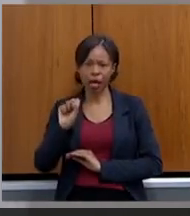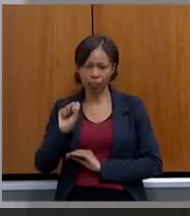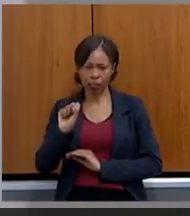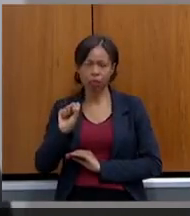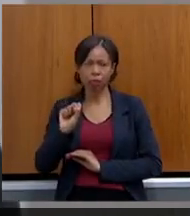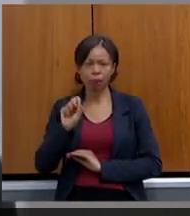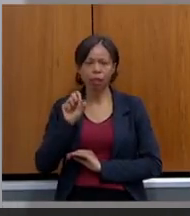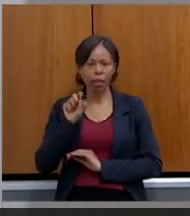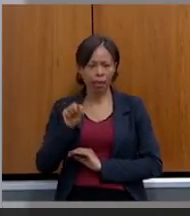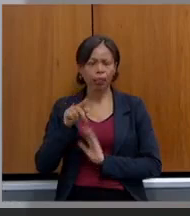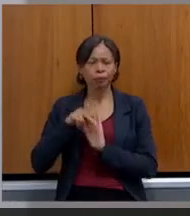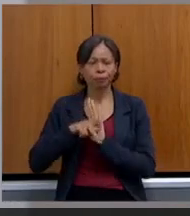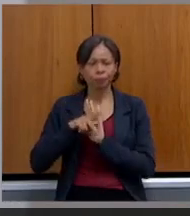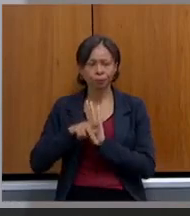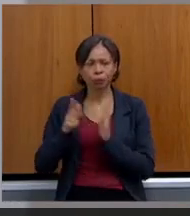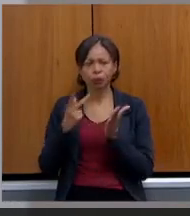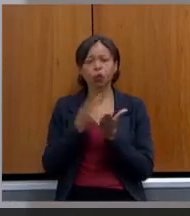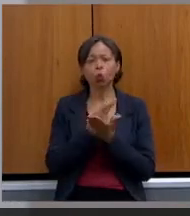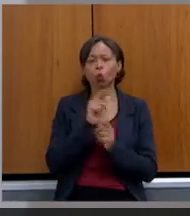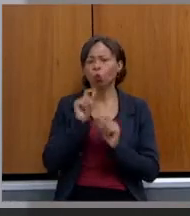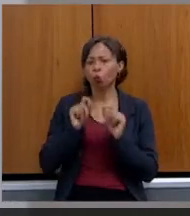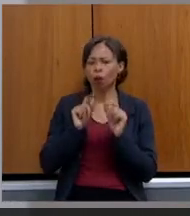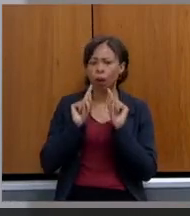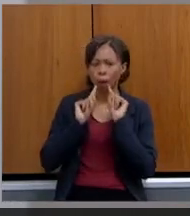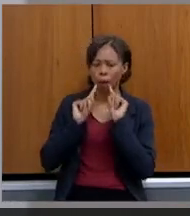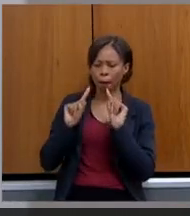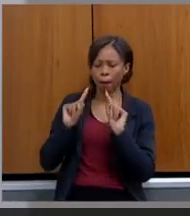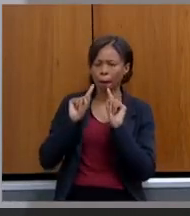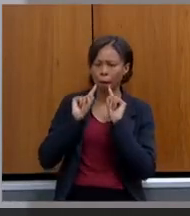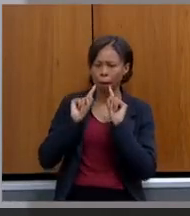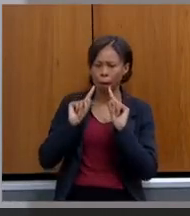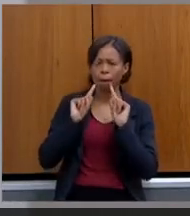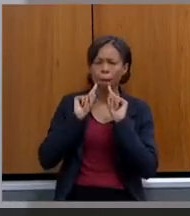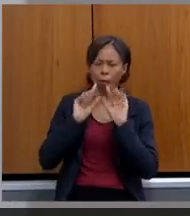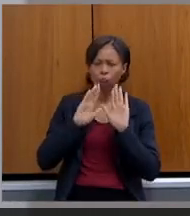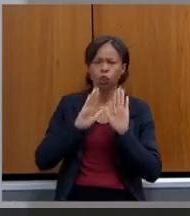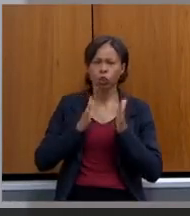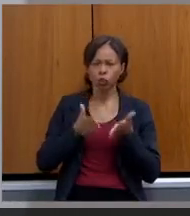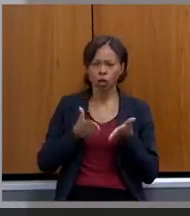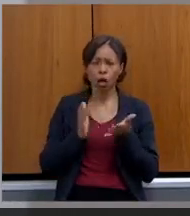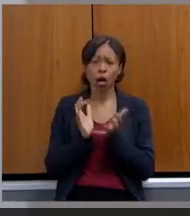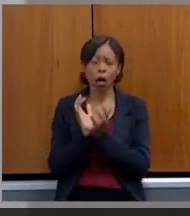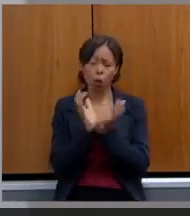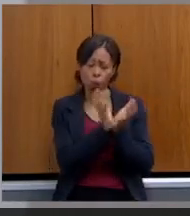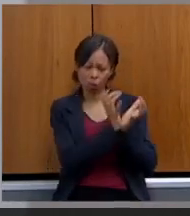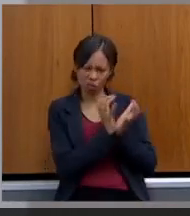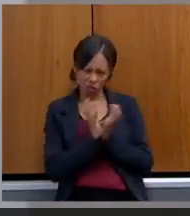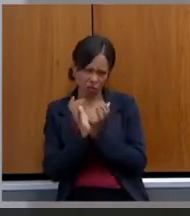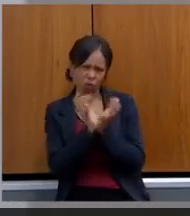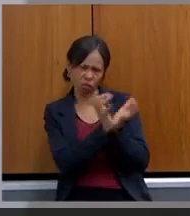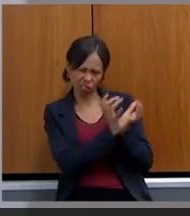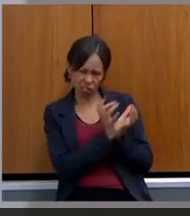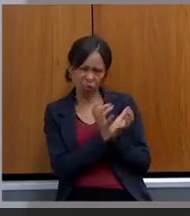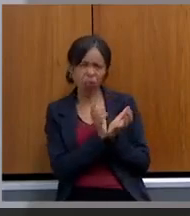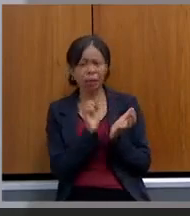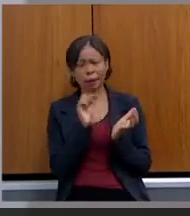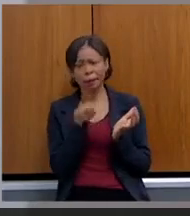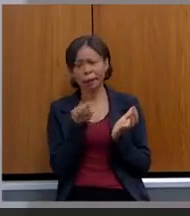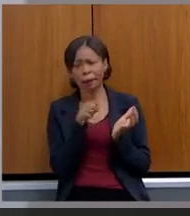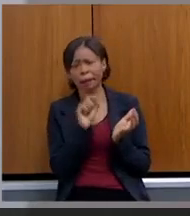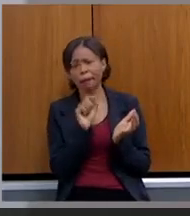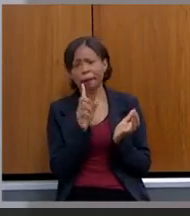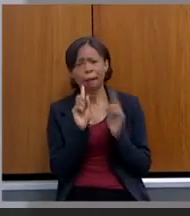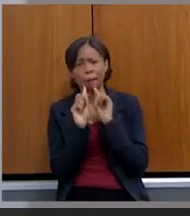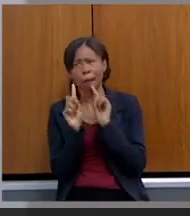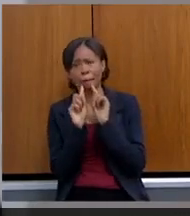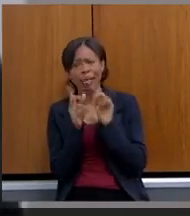uma crítica muito grande e tem grupos que criticam sempre